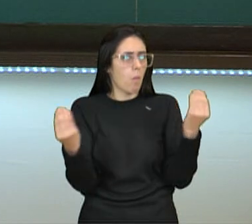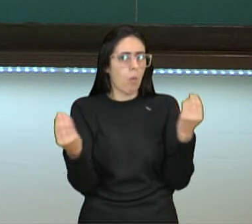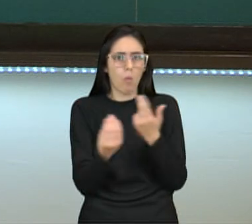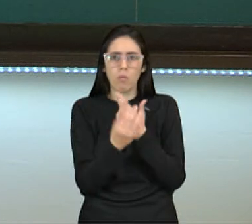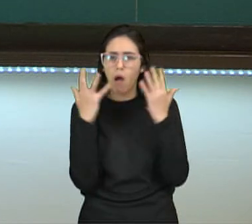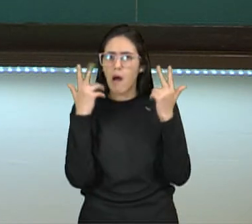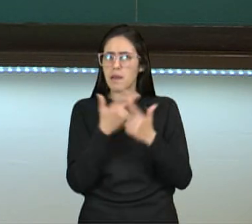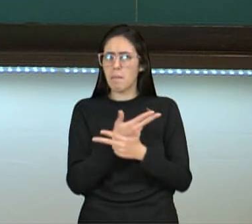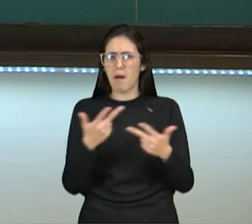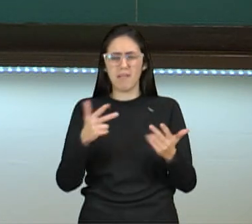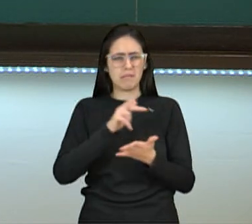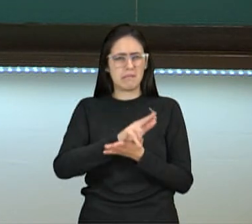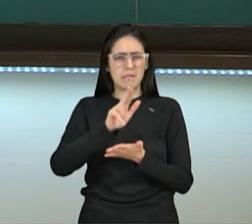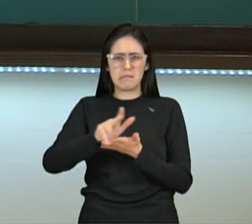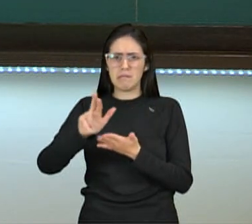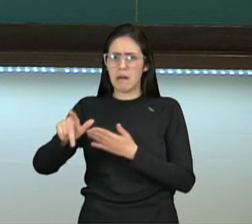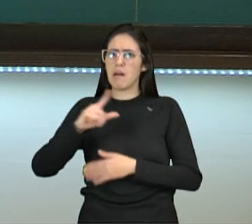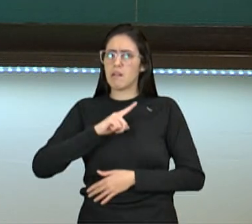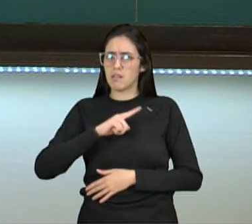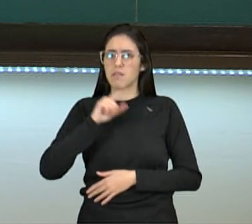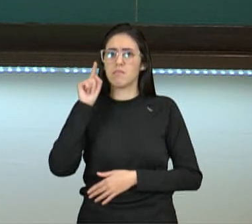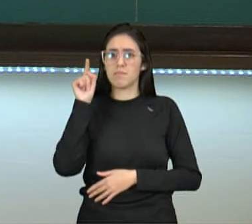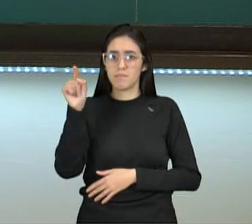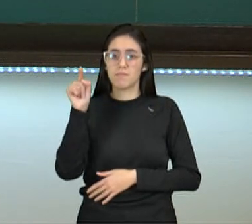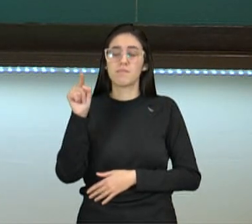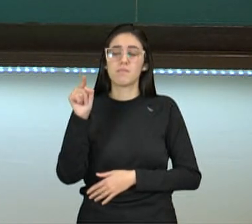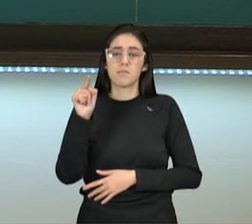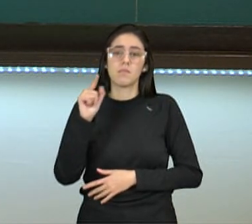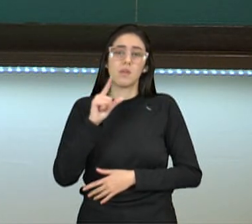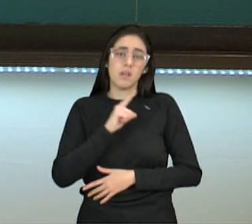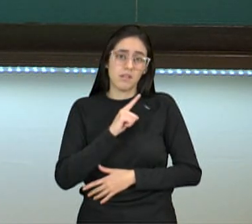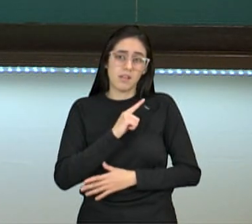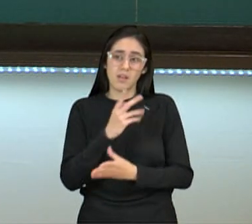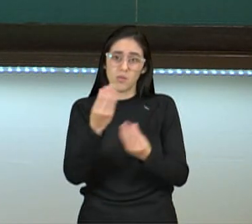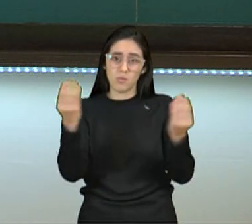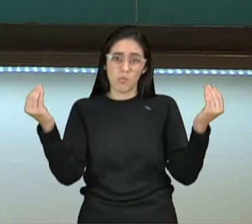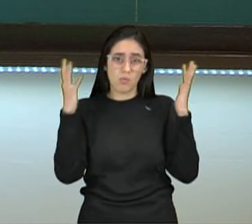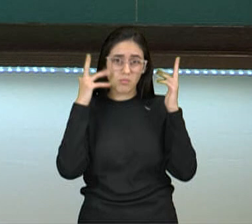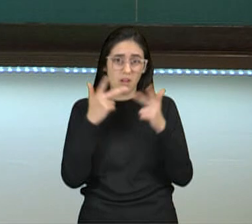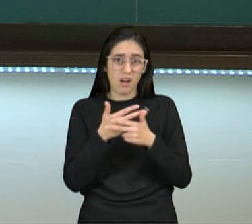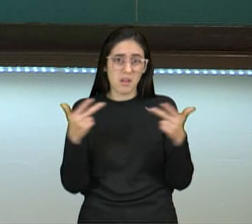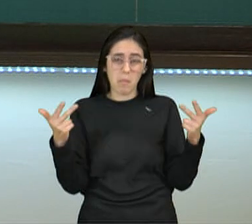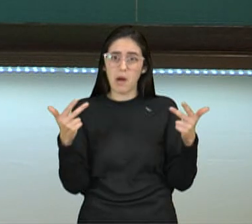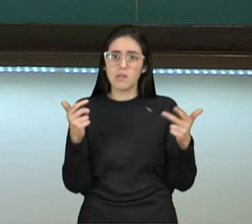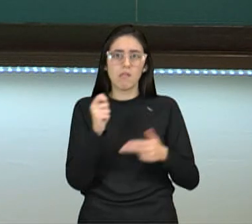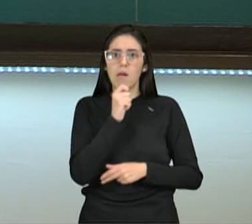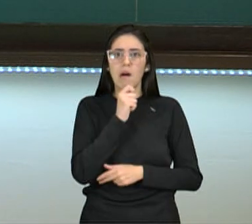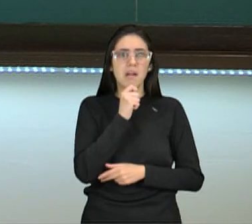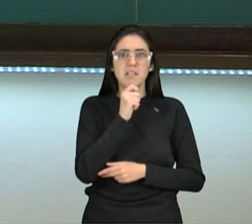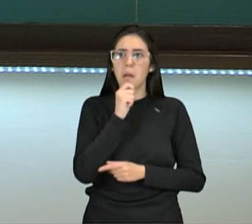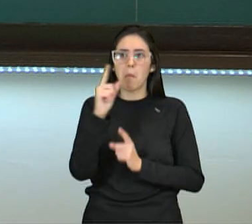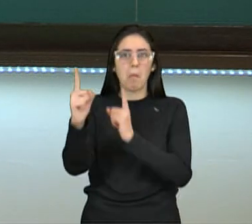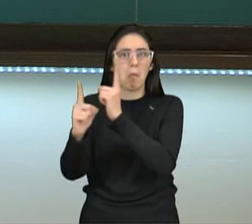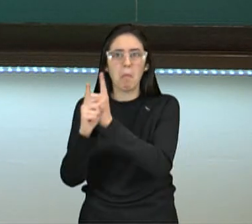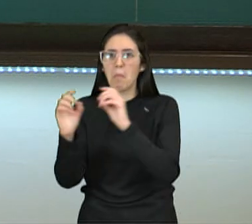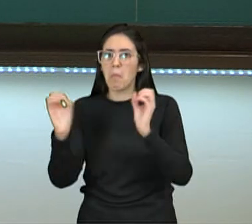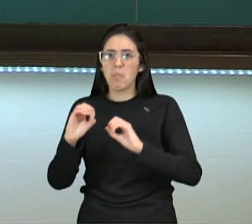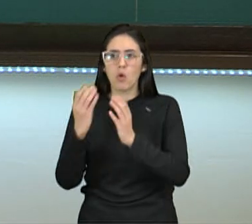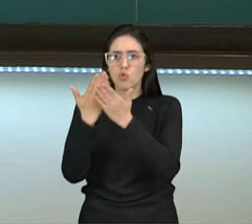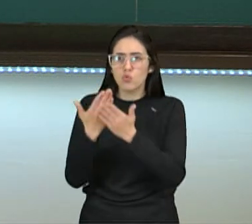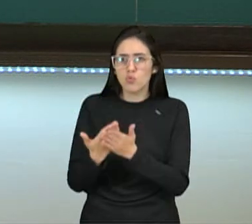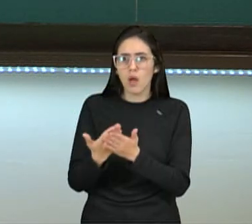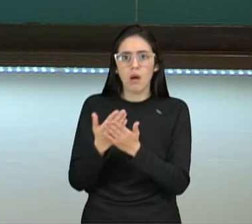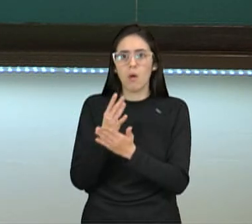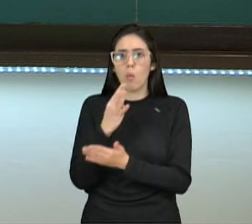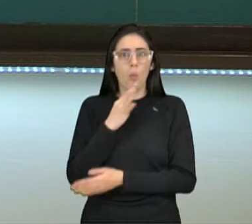Uma diversidade de vida muito grande. E tem várias dessas espécies que não foram nem estudadas ainda, né? Ou muitas vezes não são